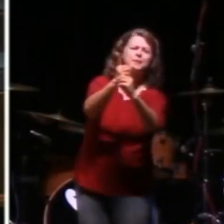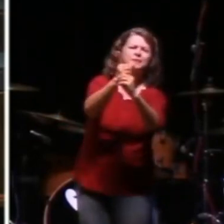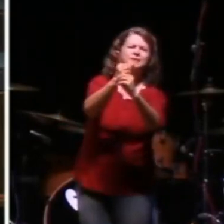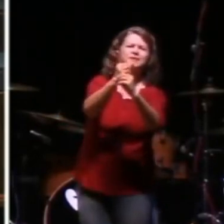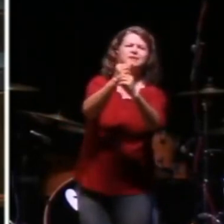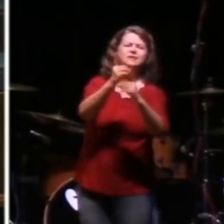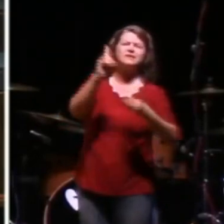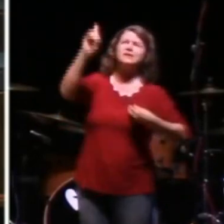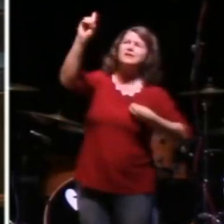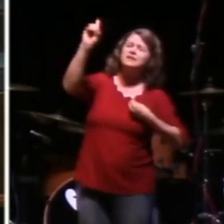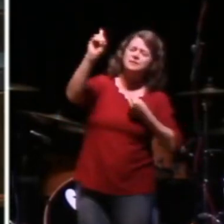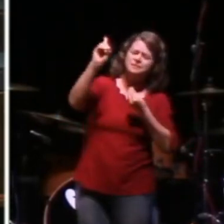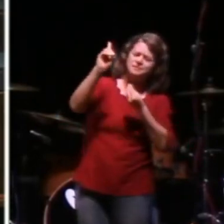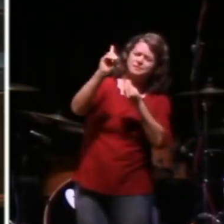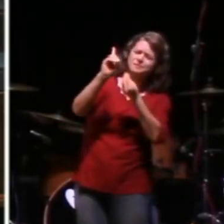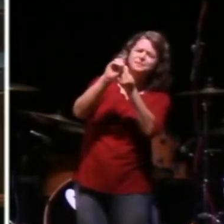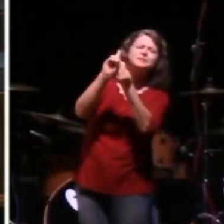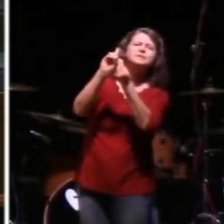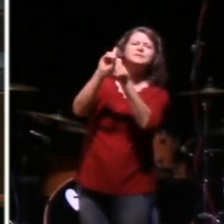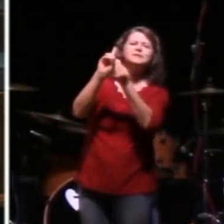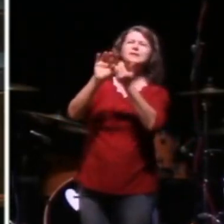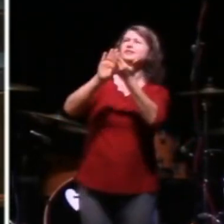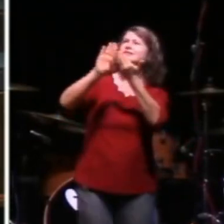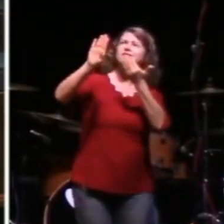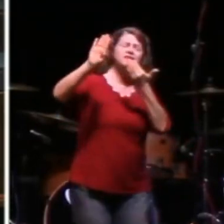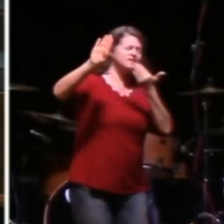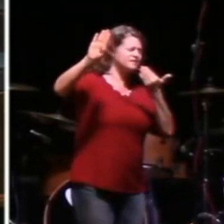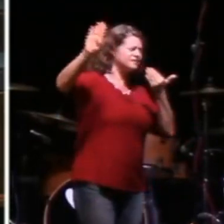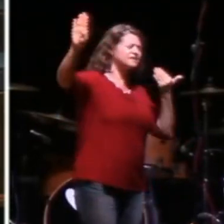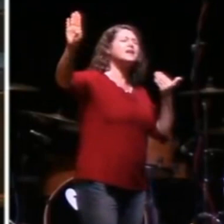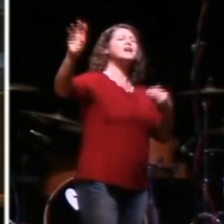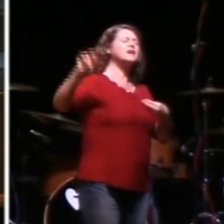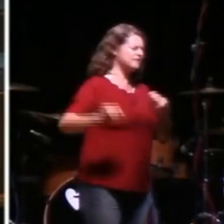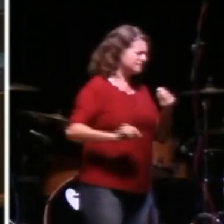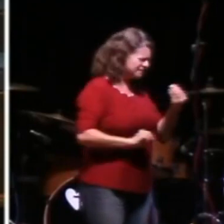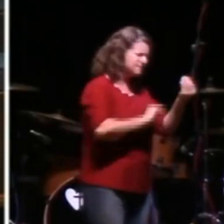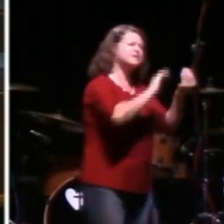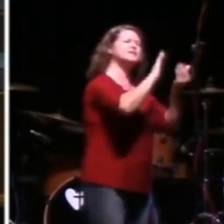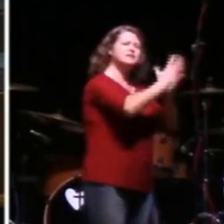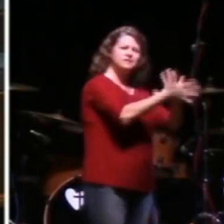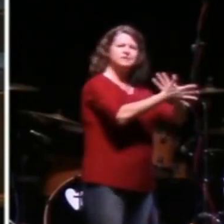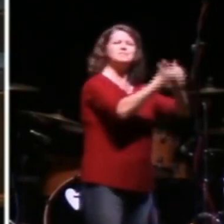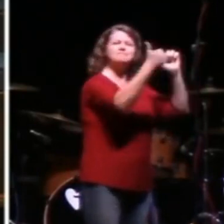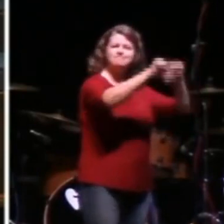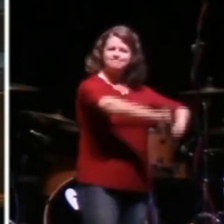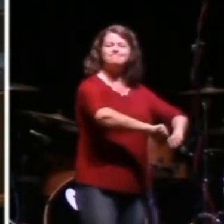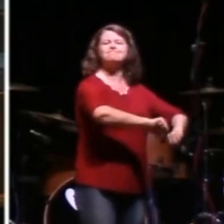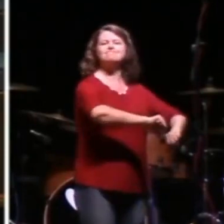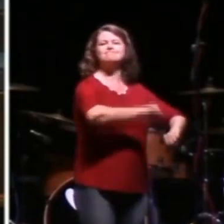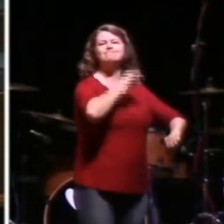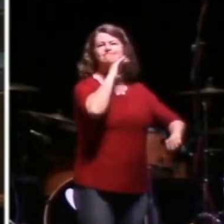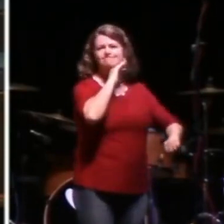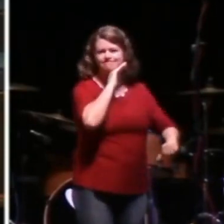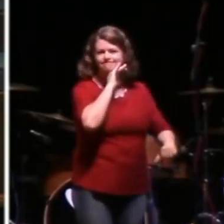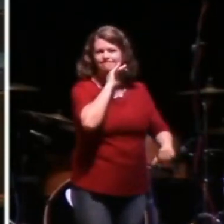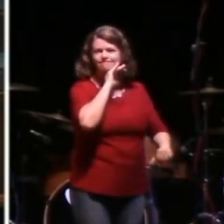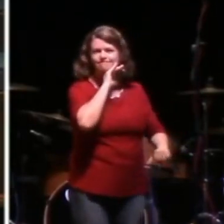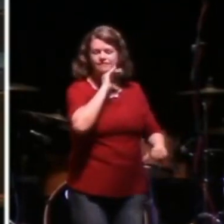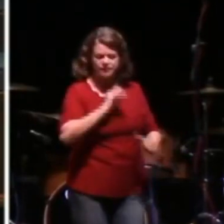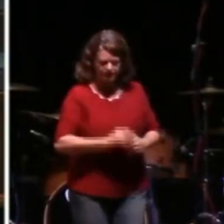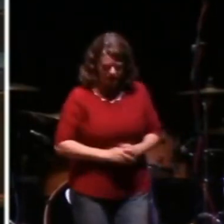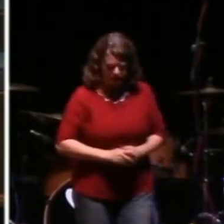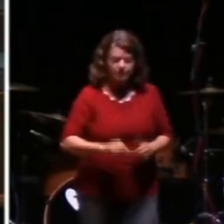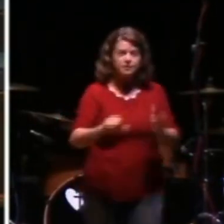deus não é um caminho de benefício mas é um caminho de destruição de caos e de tragédia aprender lá